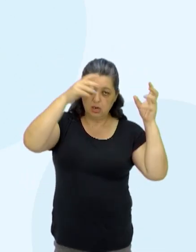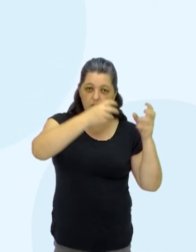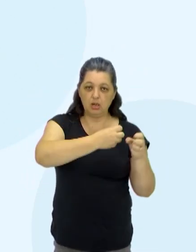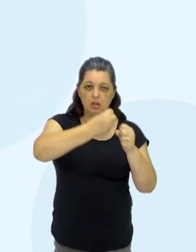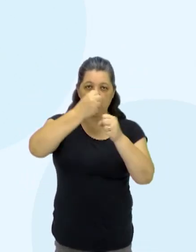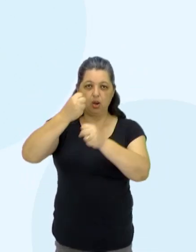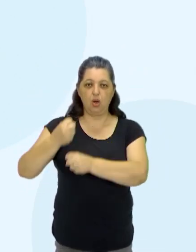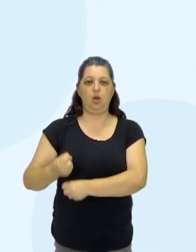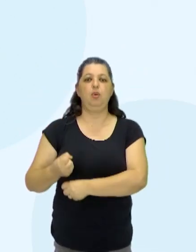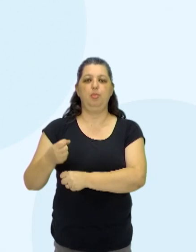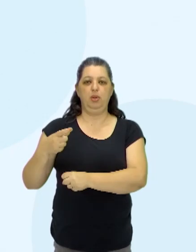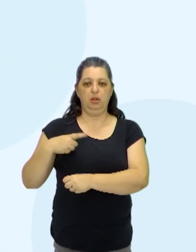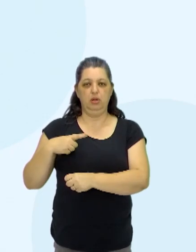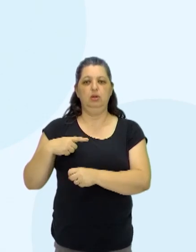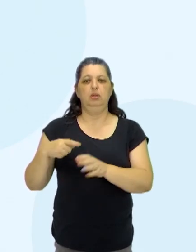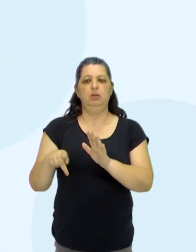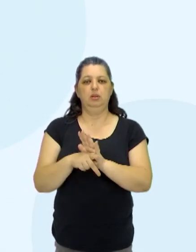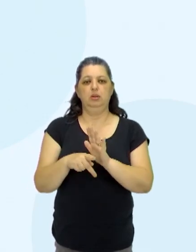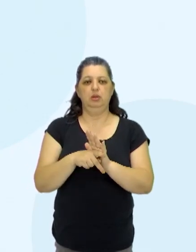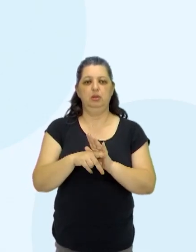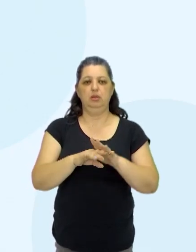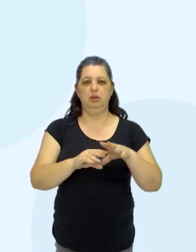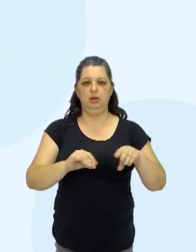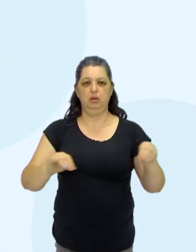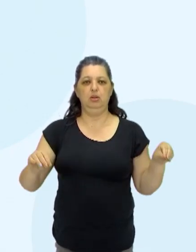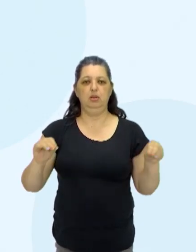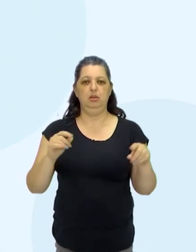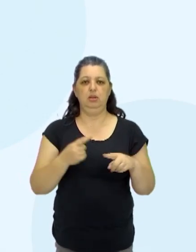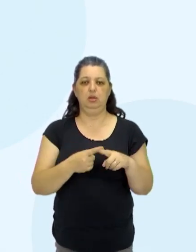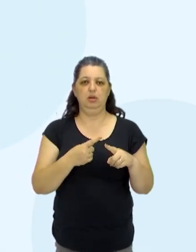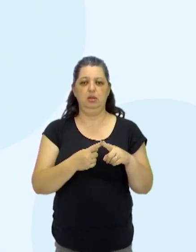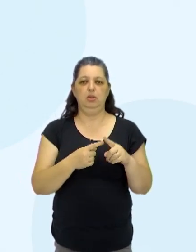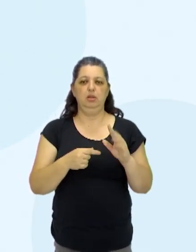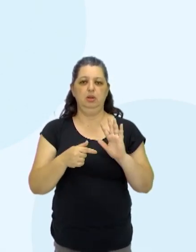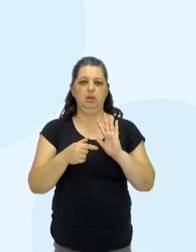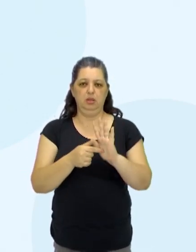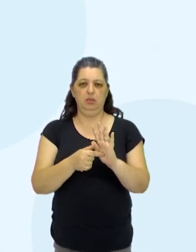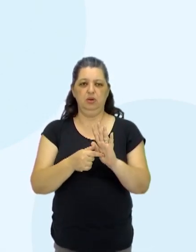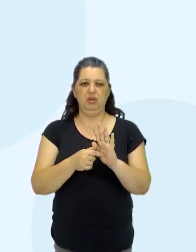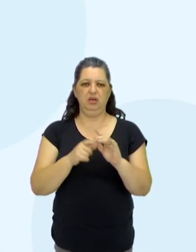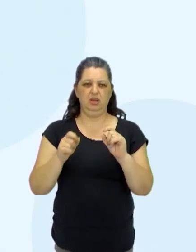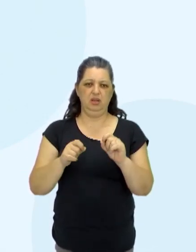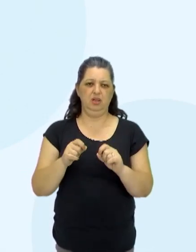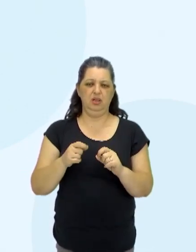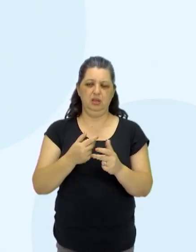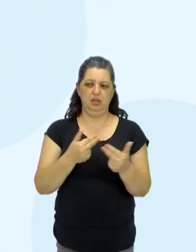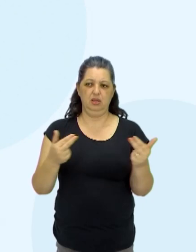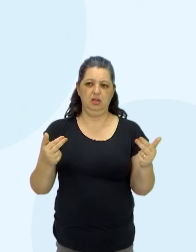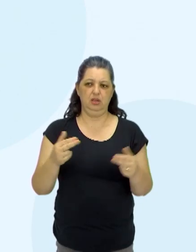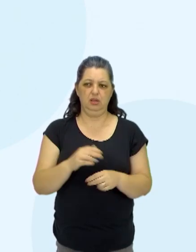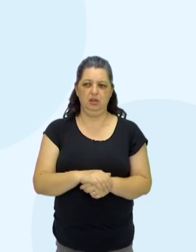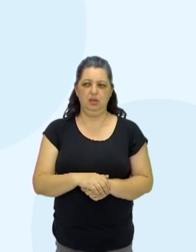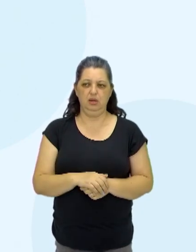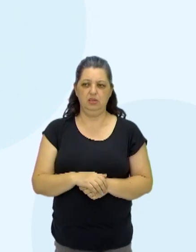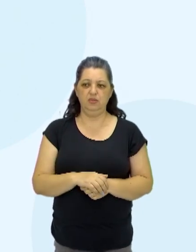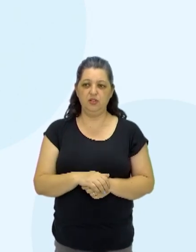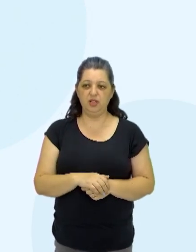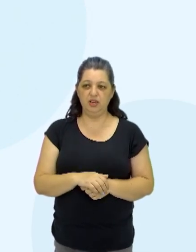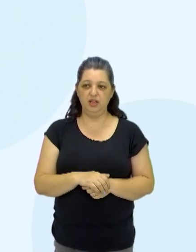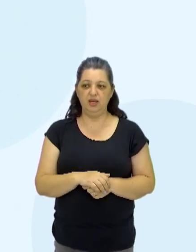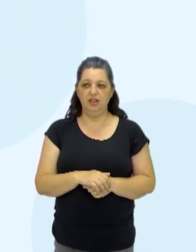é reconhecida a propriedade definitiva, devendo o Estado emitir os títulos respectivos. Olha lá, só que